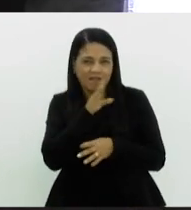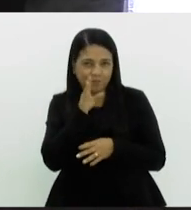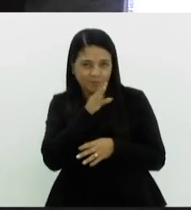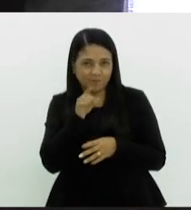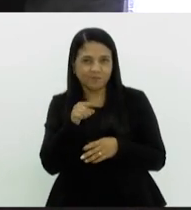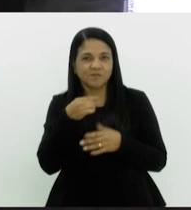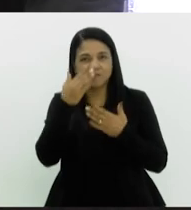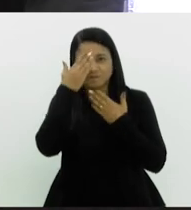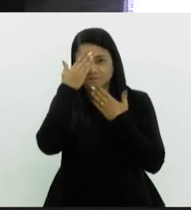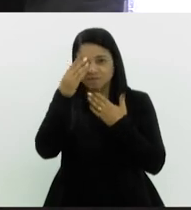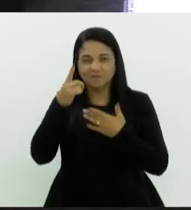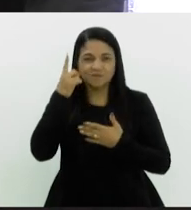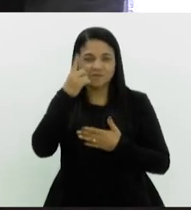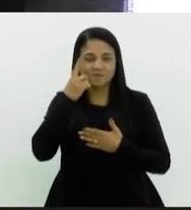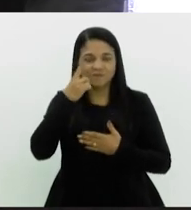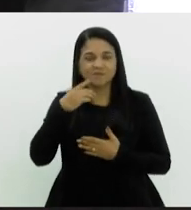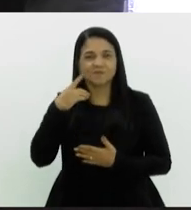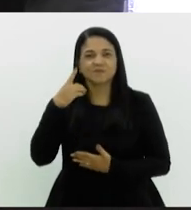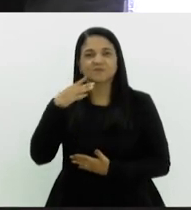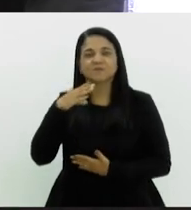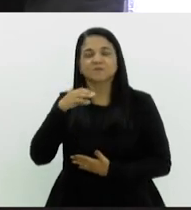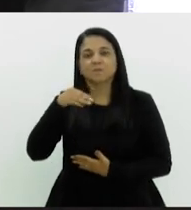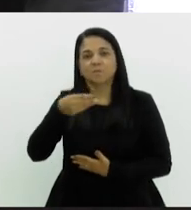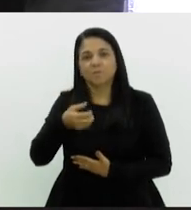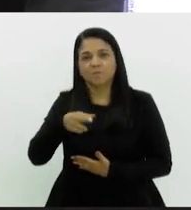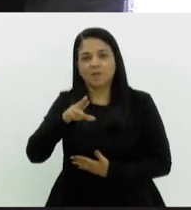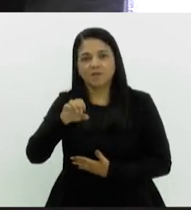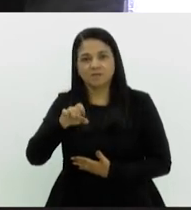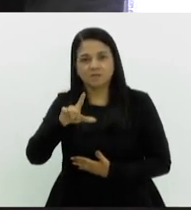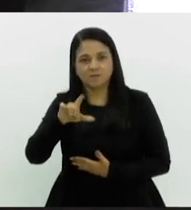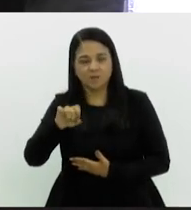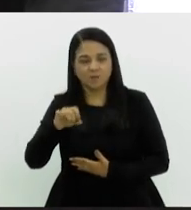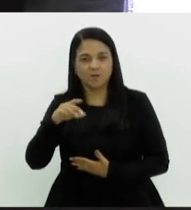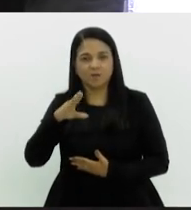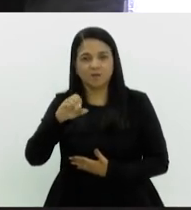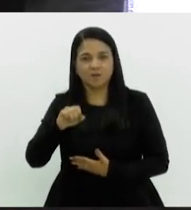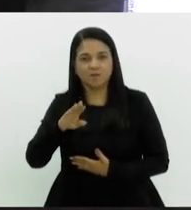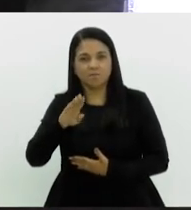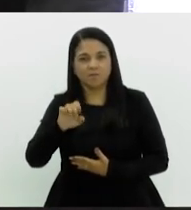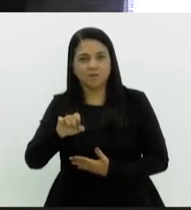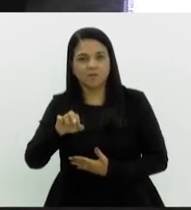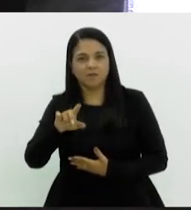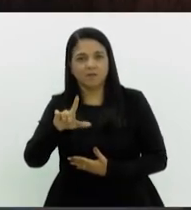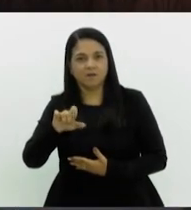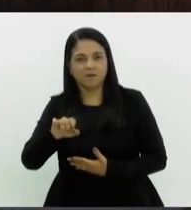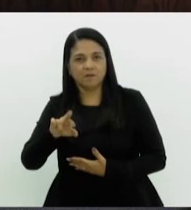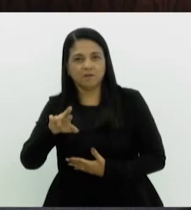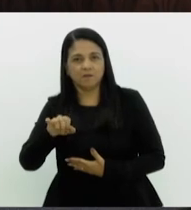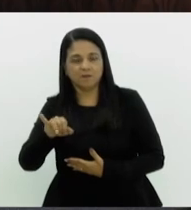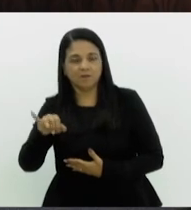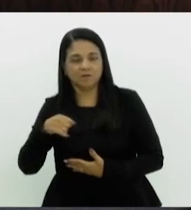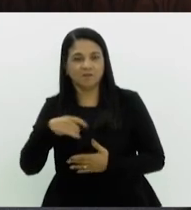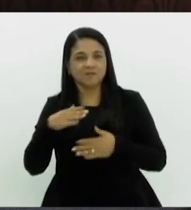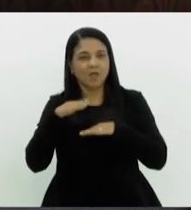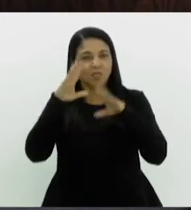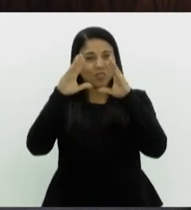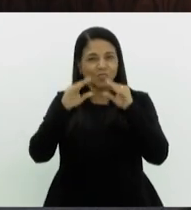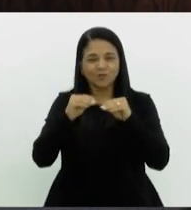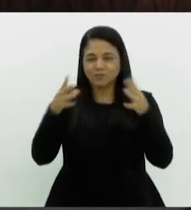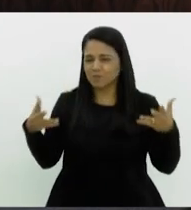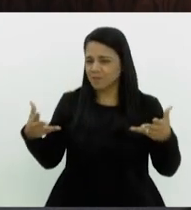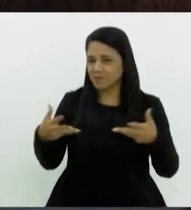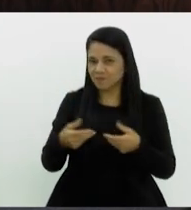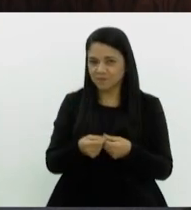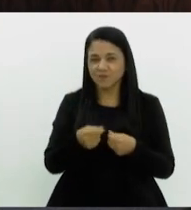o deputado Marcelo Cabeleireiro por essa oportunidade, dessa noite maravilhosa. Ter a oportunidade de estar aqui conhecendo